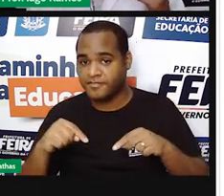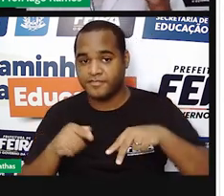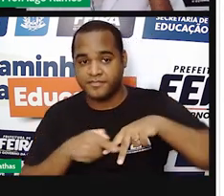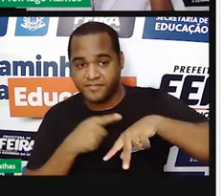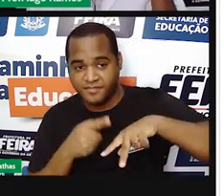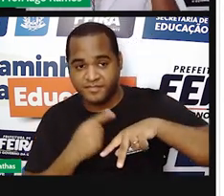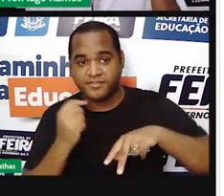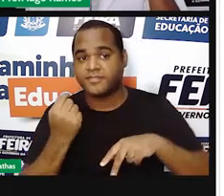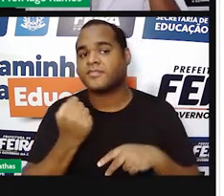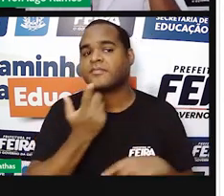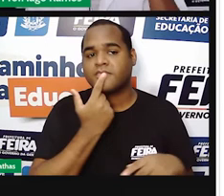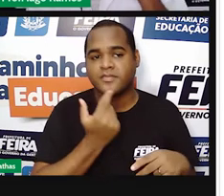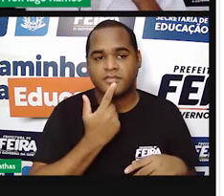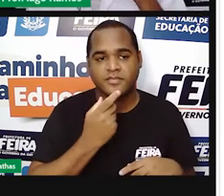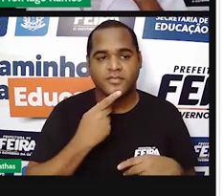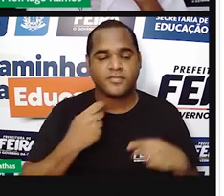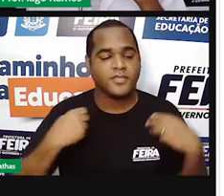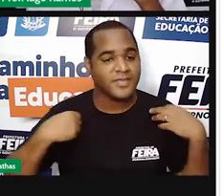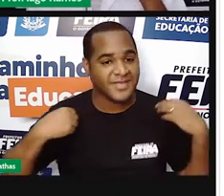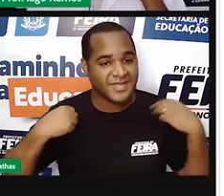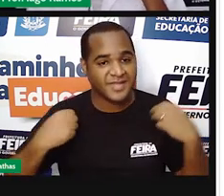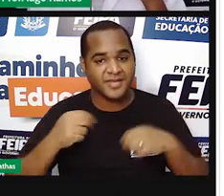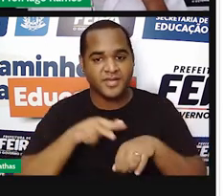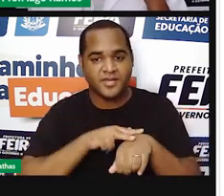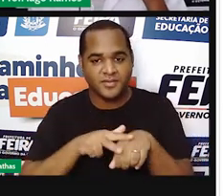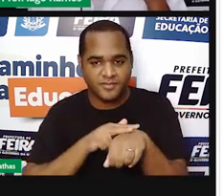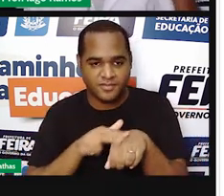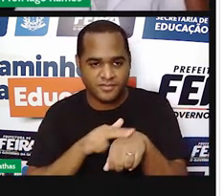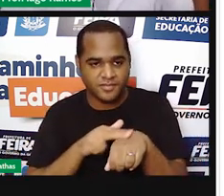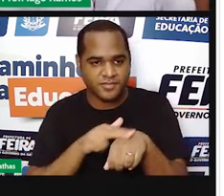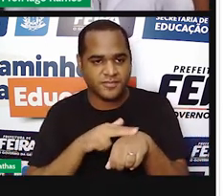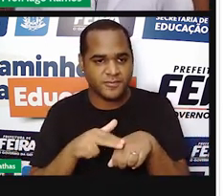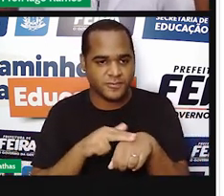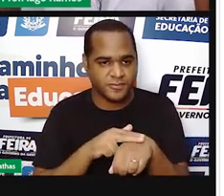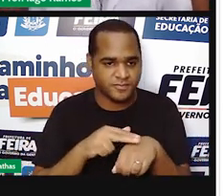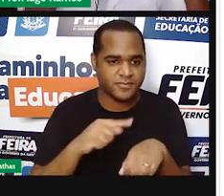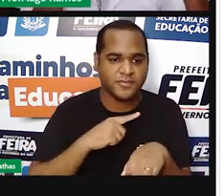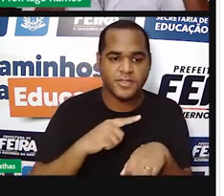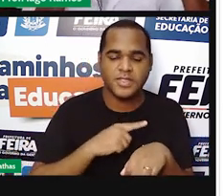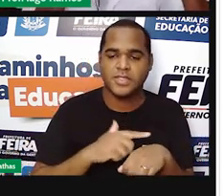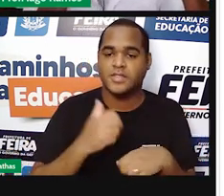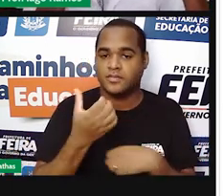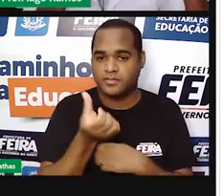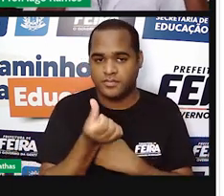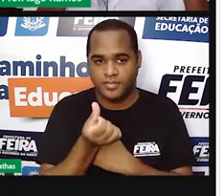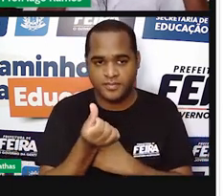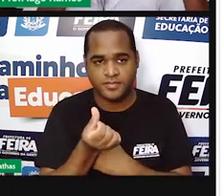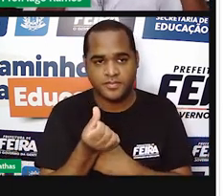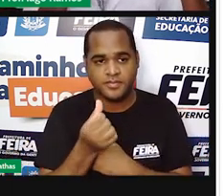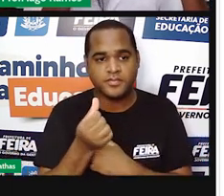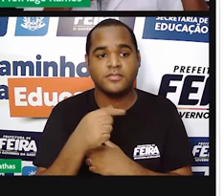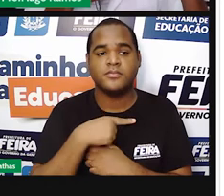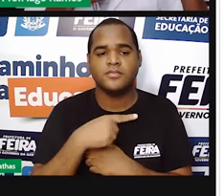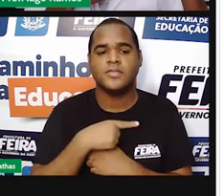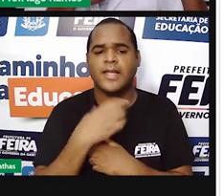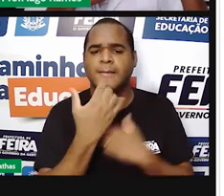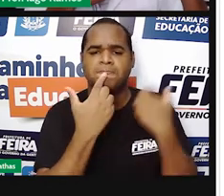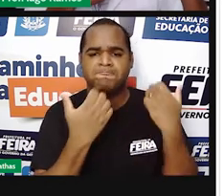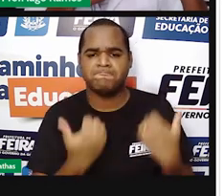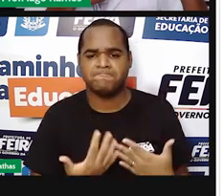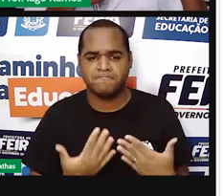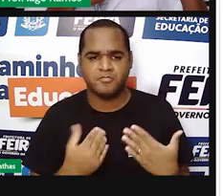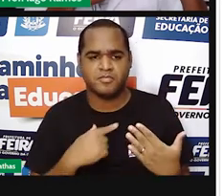vermelha e camisa verde é quase esqueci seis opções ou seja três